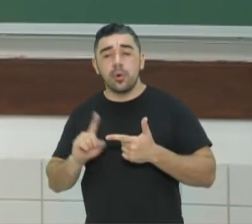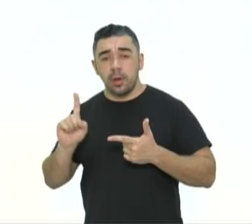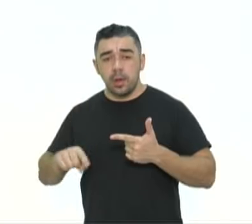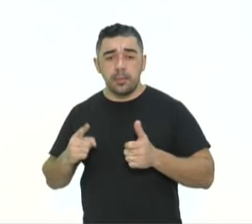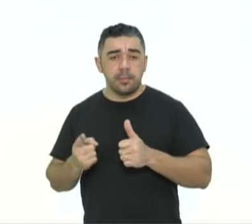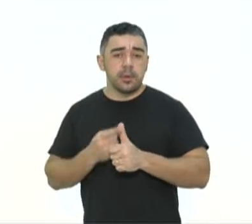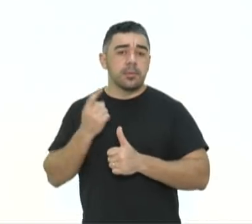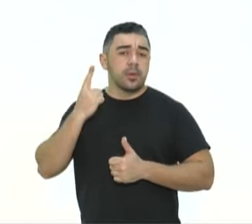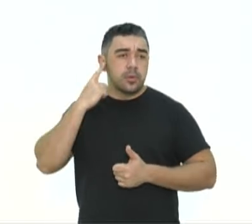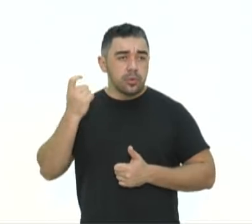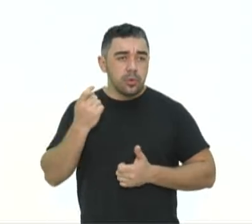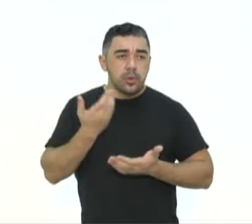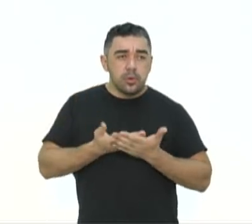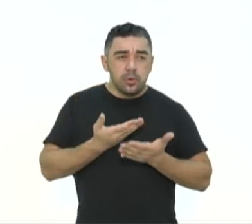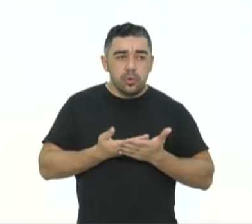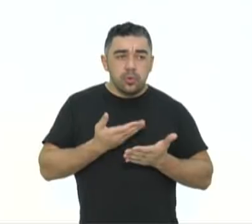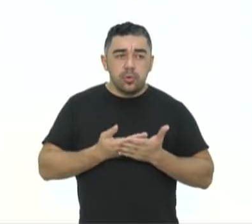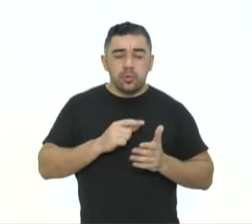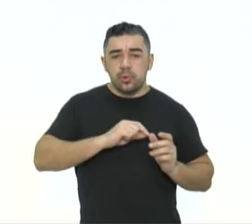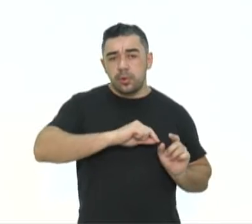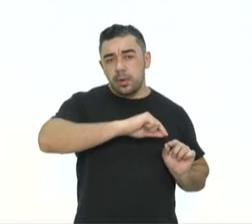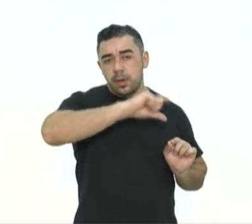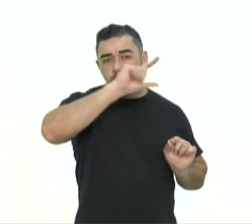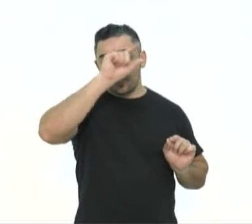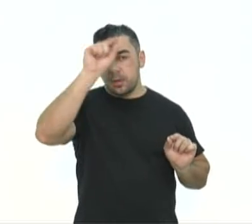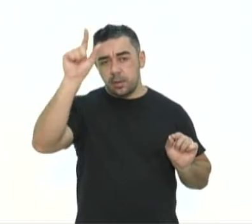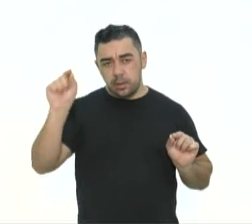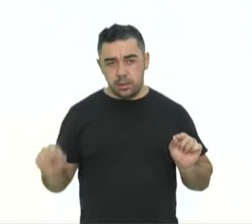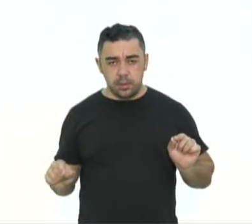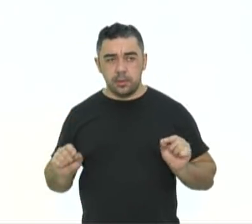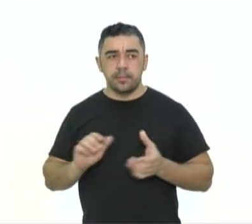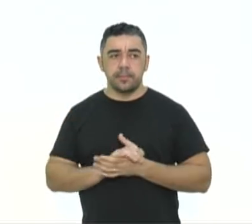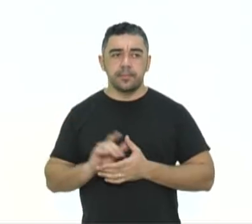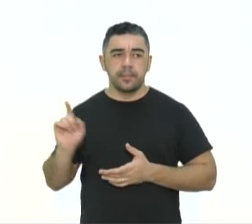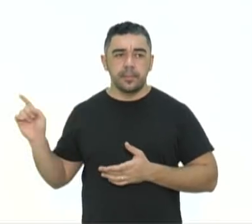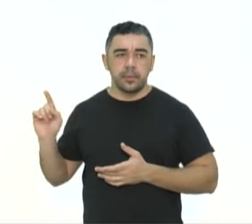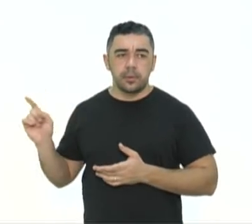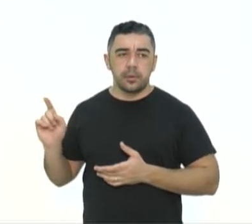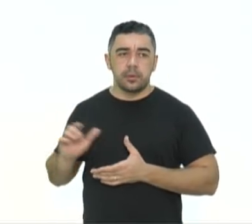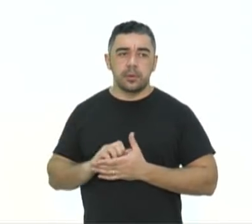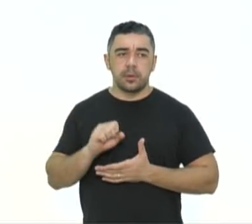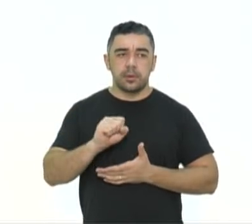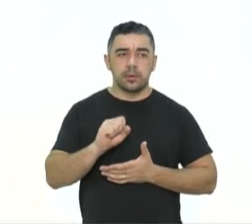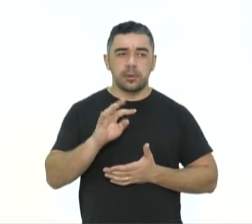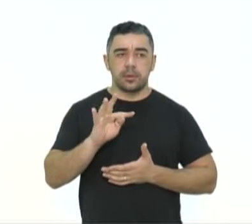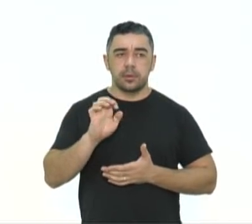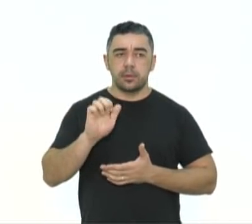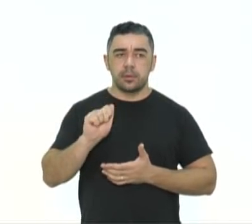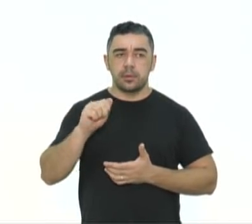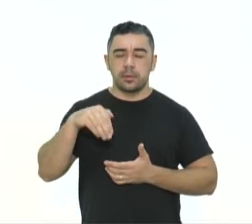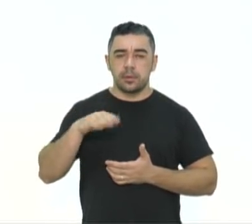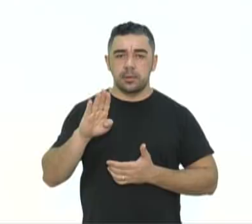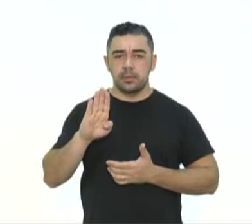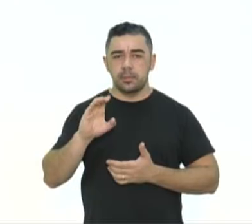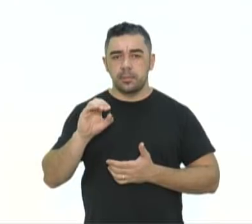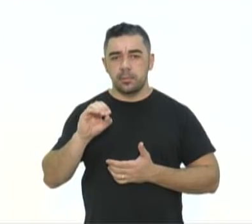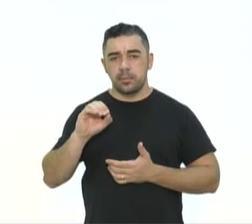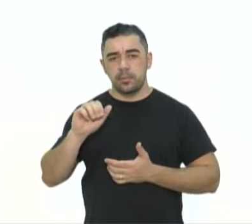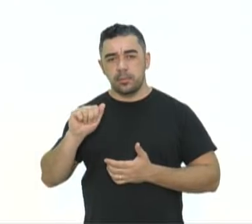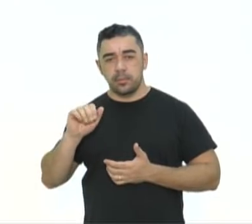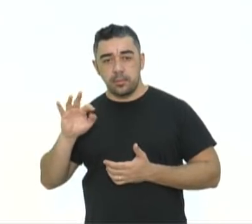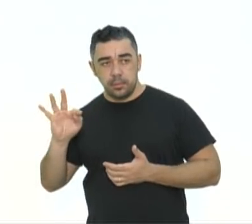Foi dos estudos do Walt Disney, chamou-se Steamboat Willie e é considerado o primeiro